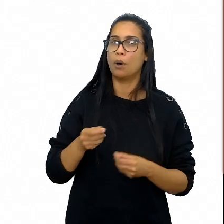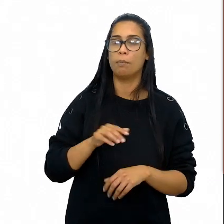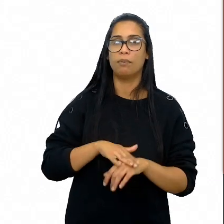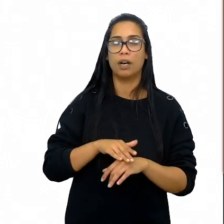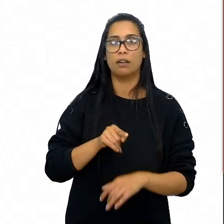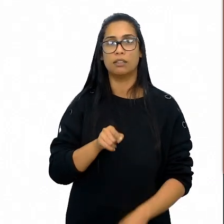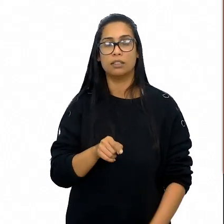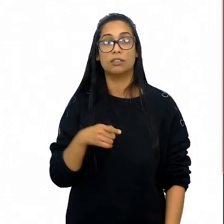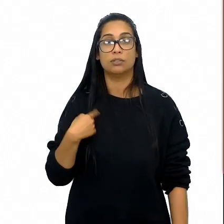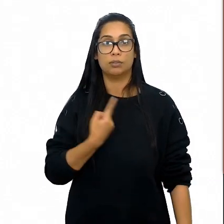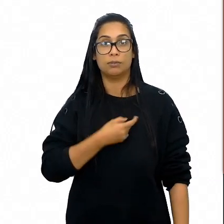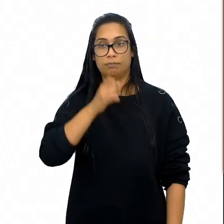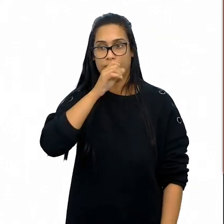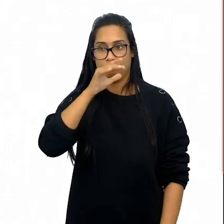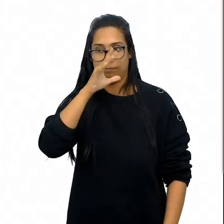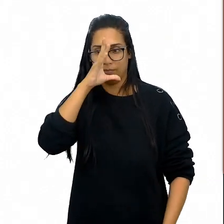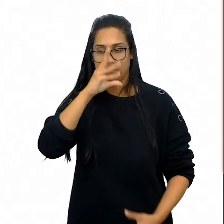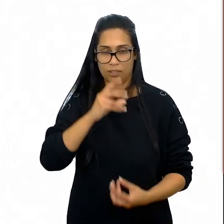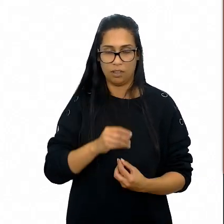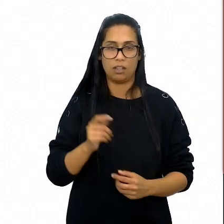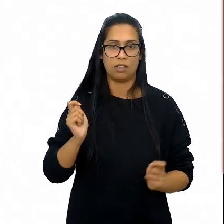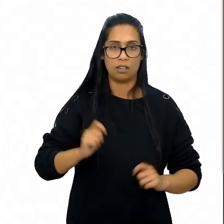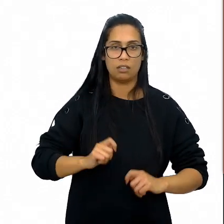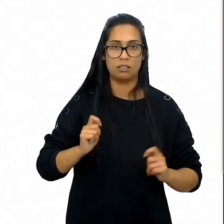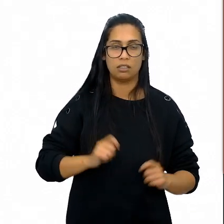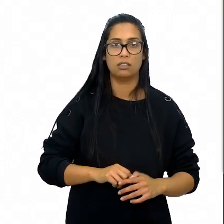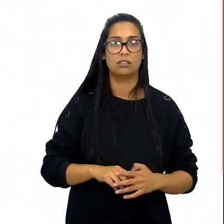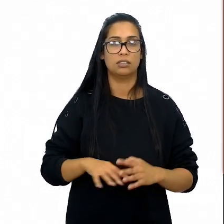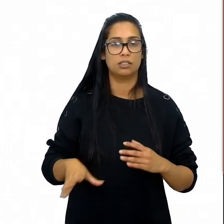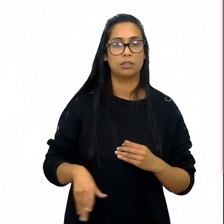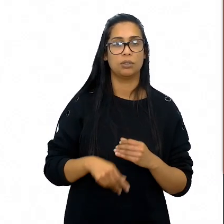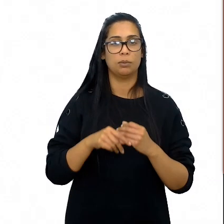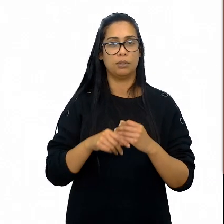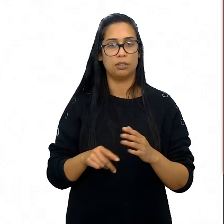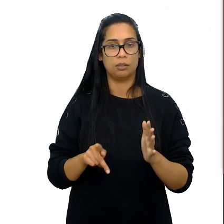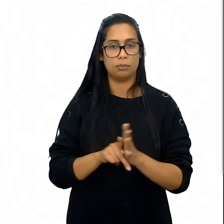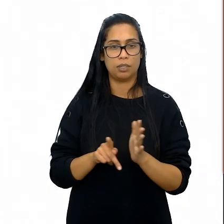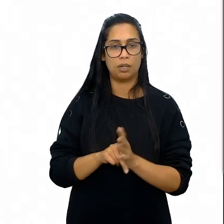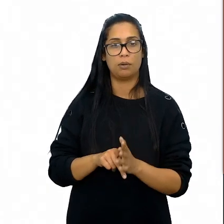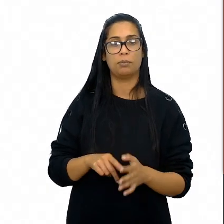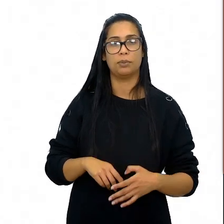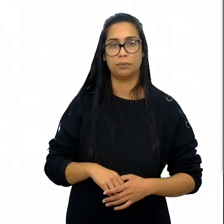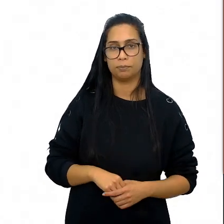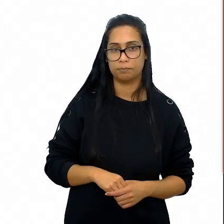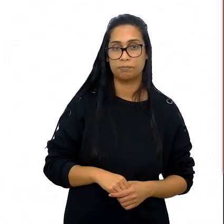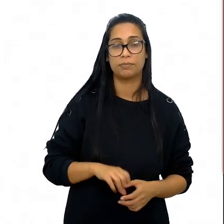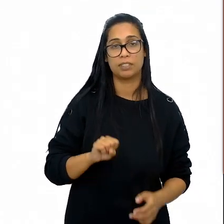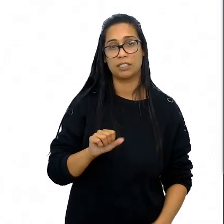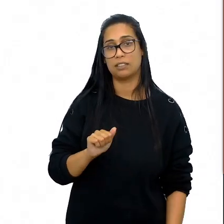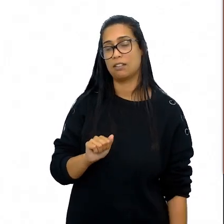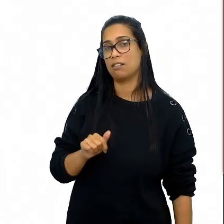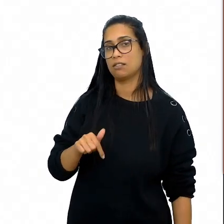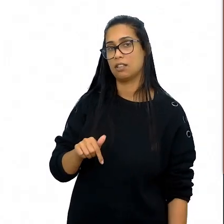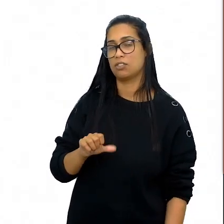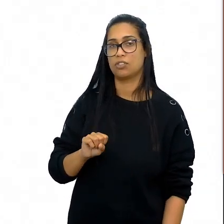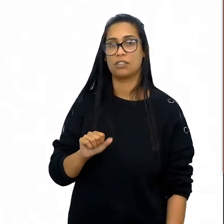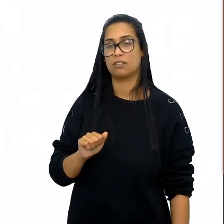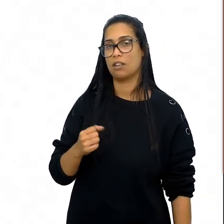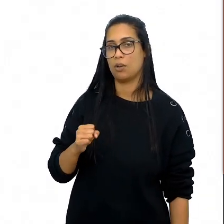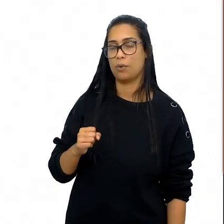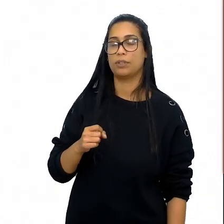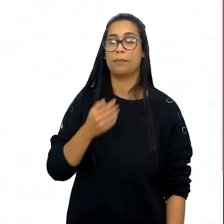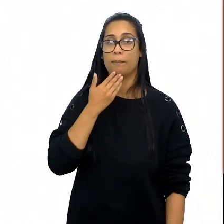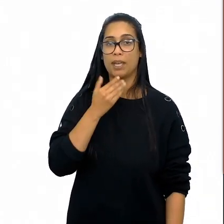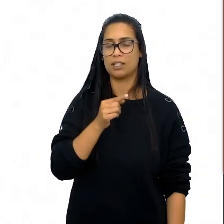e identificamos a partir disso a a atribuições no planejamento da sa-7 da S8 como de costume